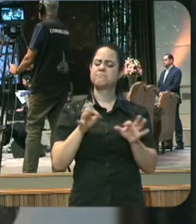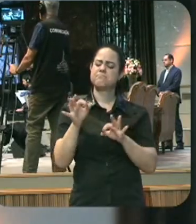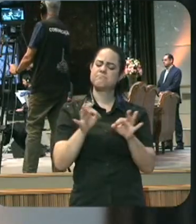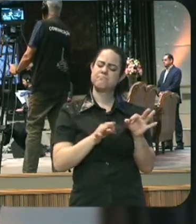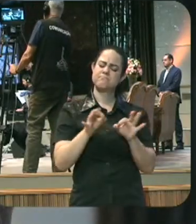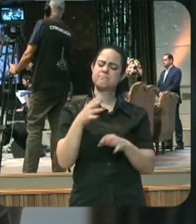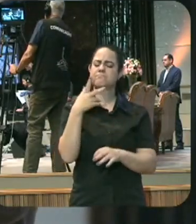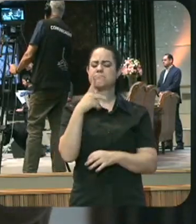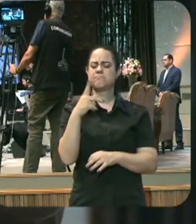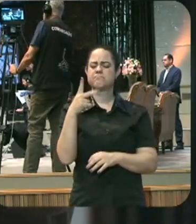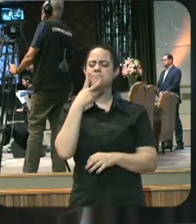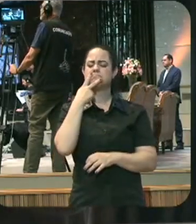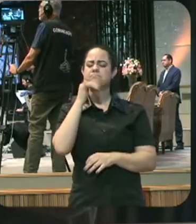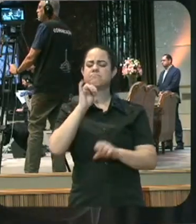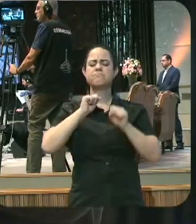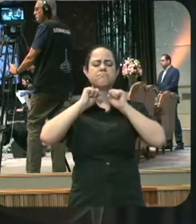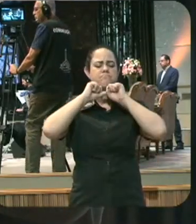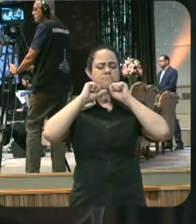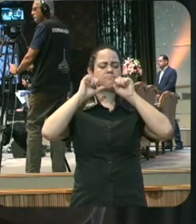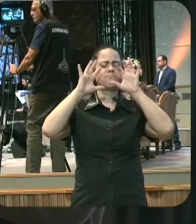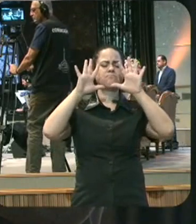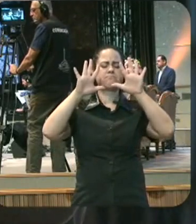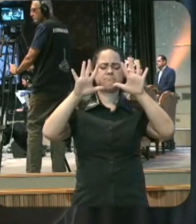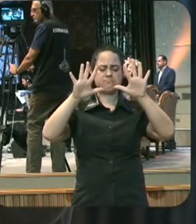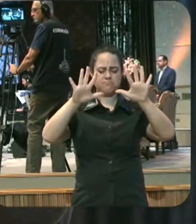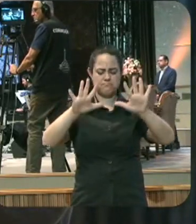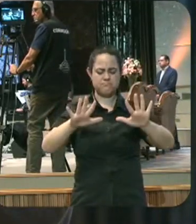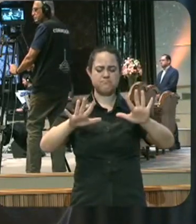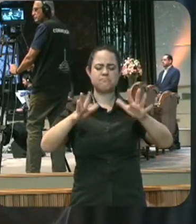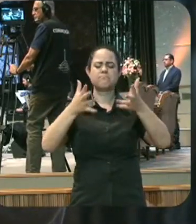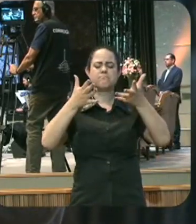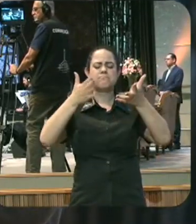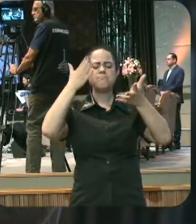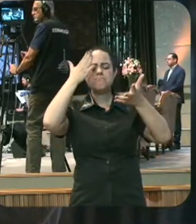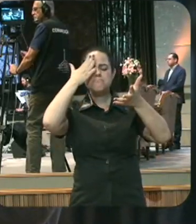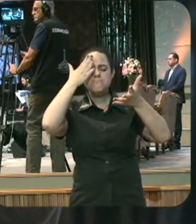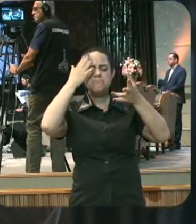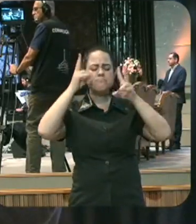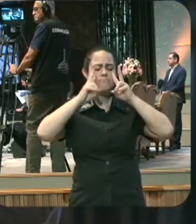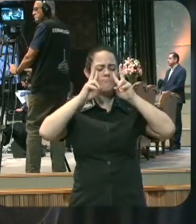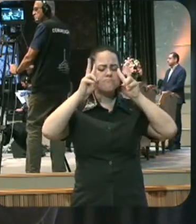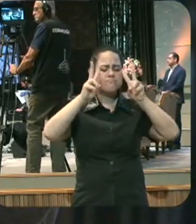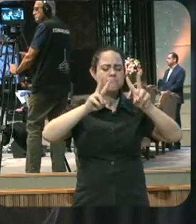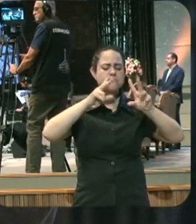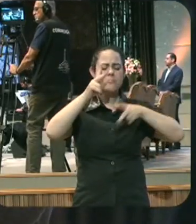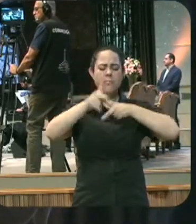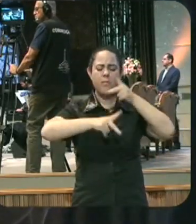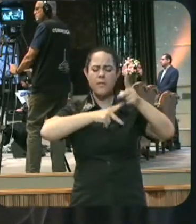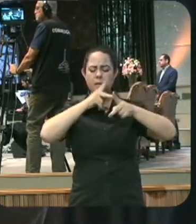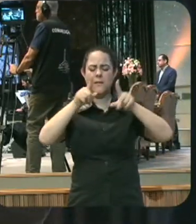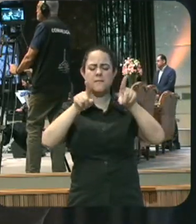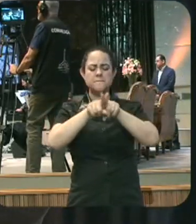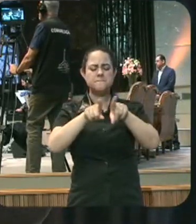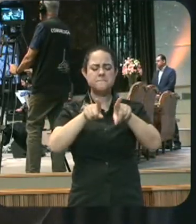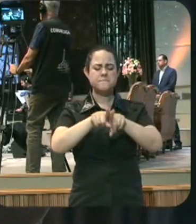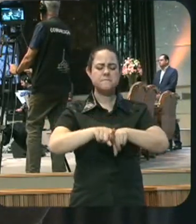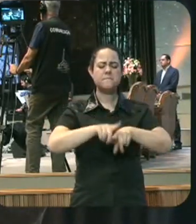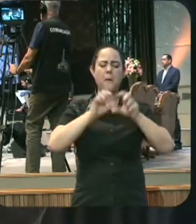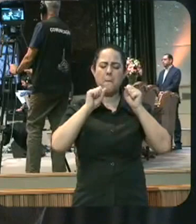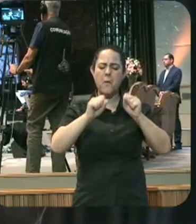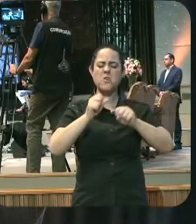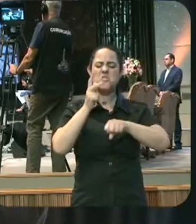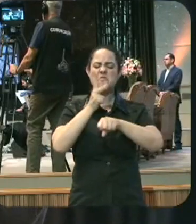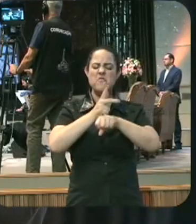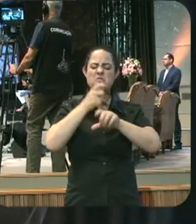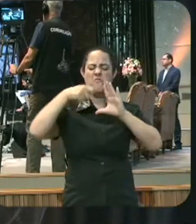você. Ó Pai, abençoa. Ó Pai, eu queria ouvir o testemunho desse povo depois, Senhor, que eles possam mandar